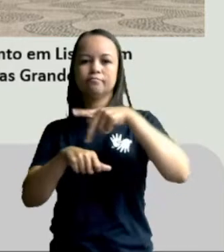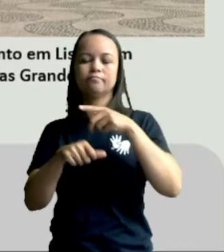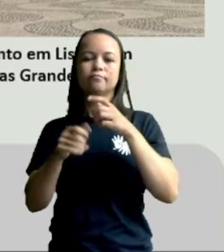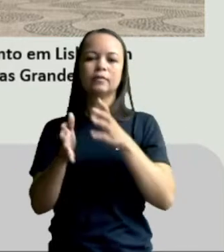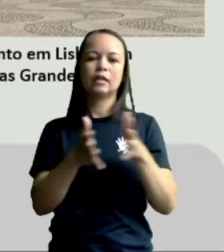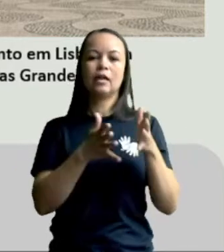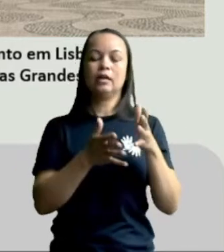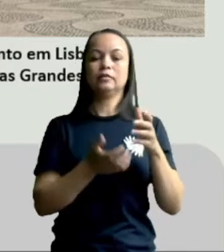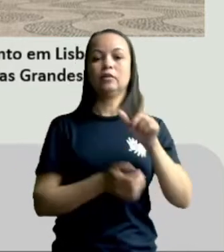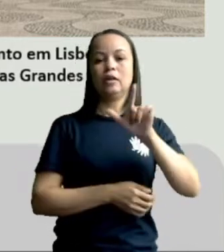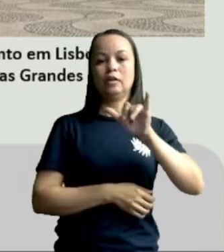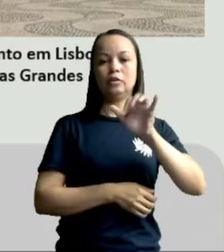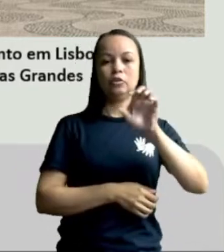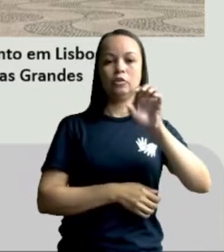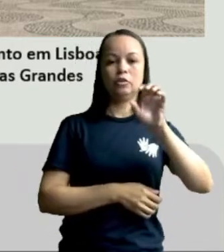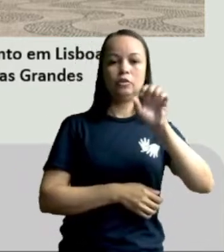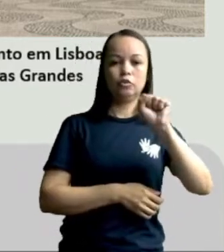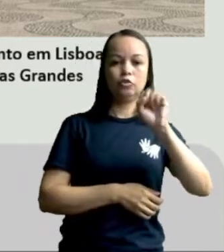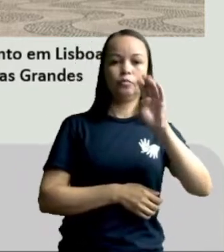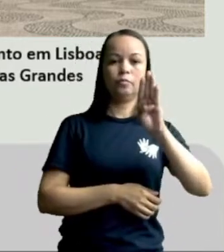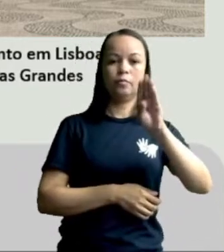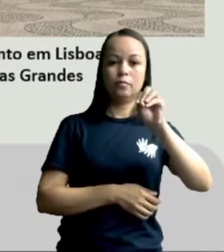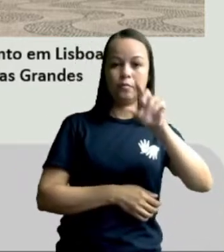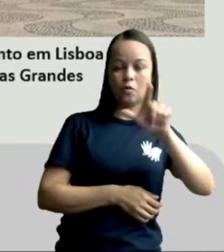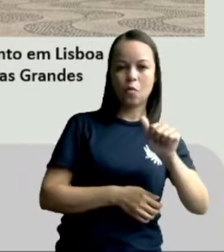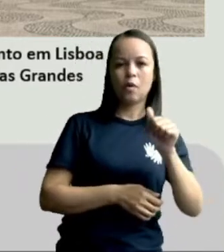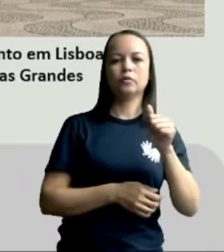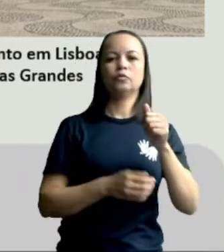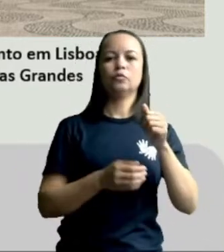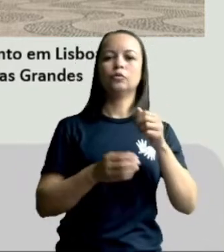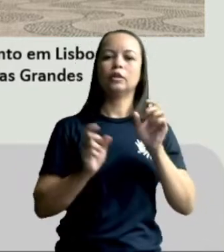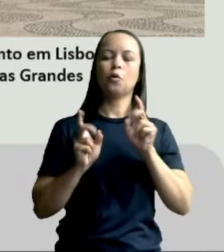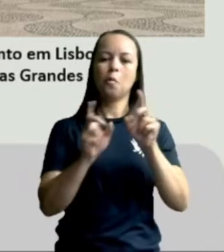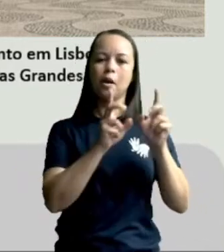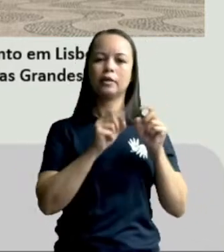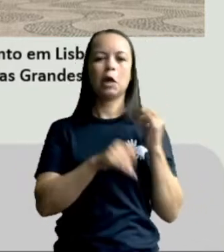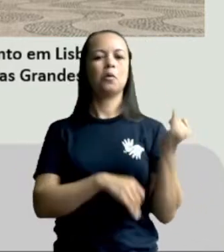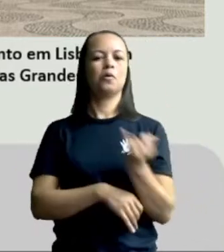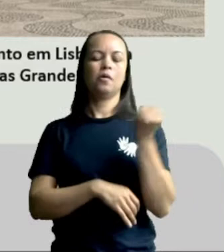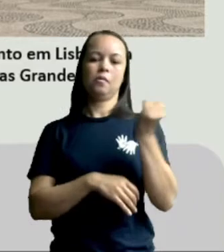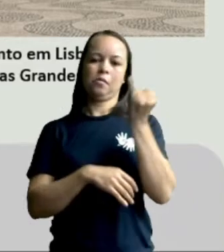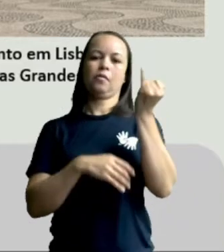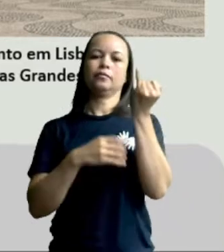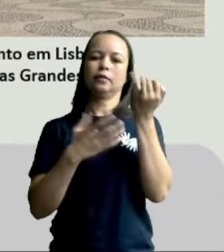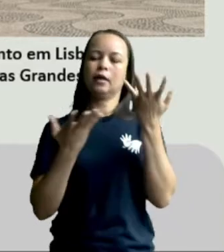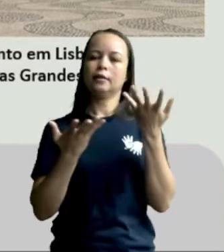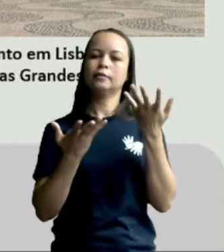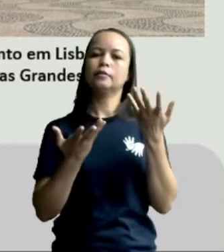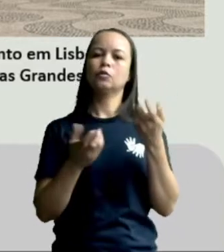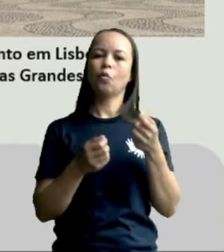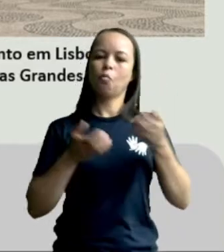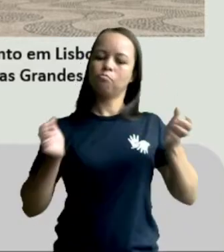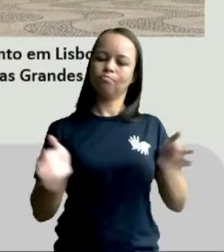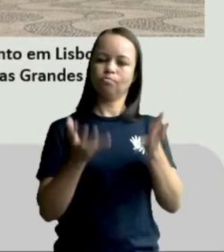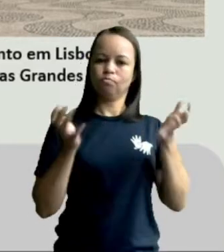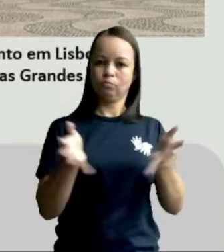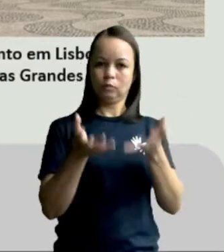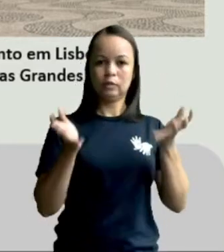tornava Lisboa, sua capital, um centro comercial importante, cortando inclusive com um